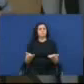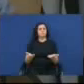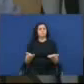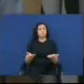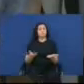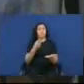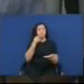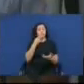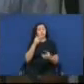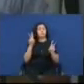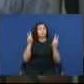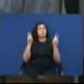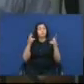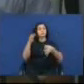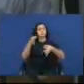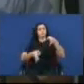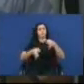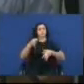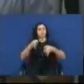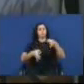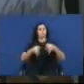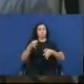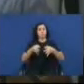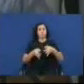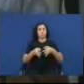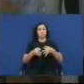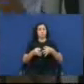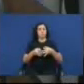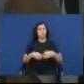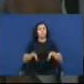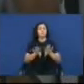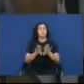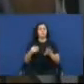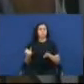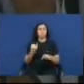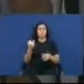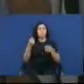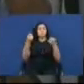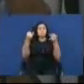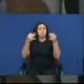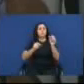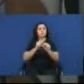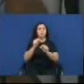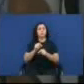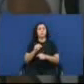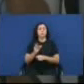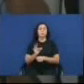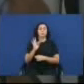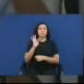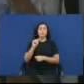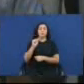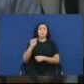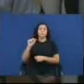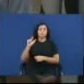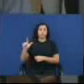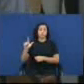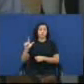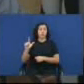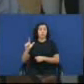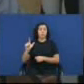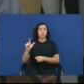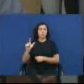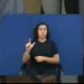falando de justiça. Agora, para além disto, é importante registrar que a Faculdade de Artes de Limeira, a